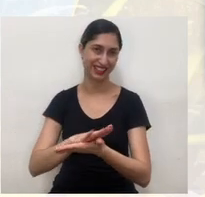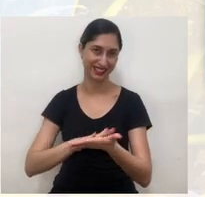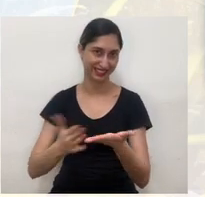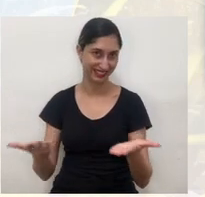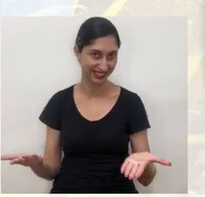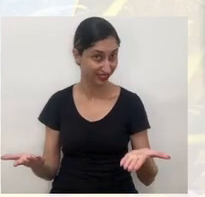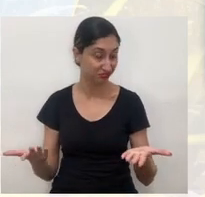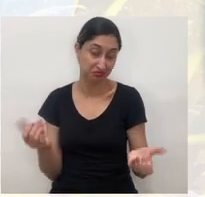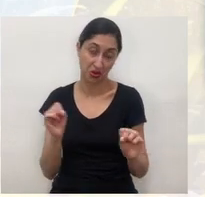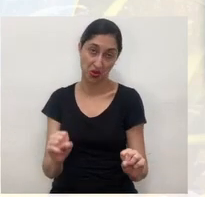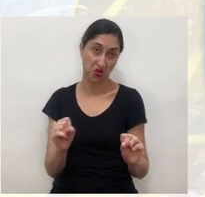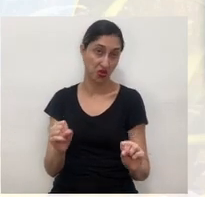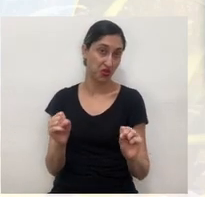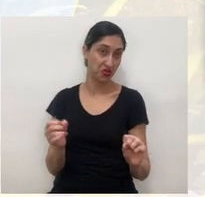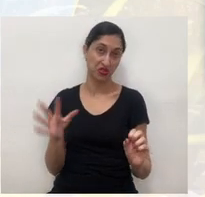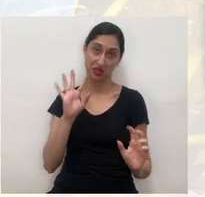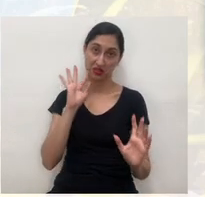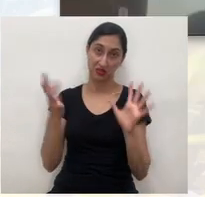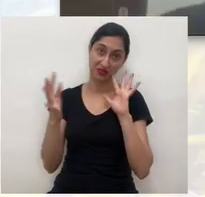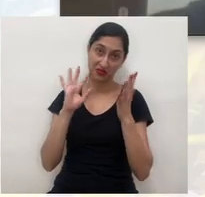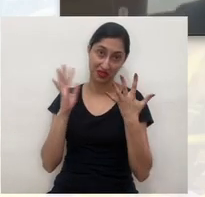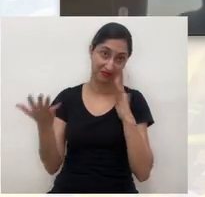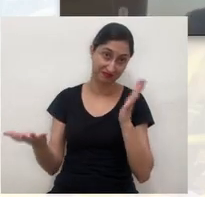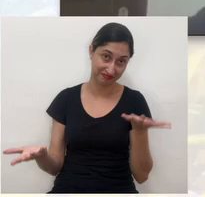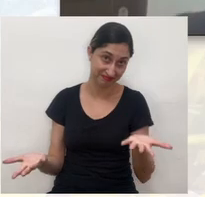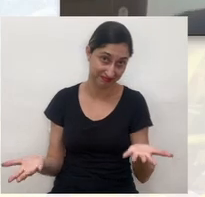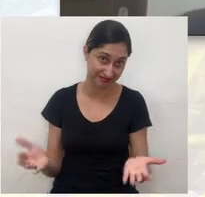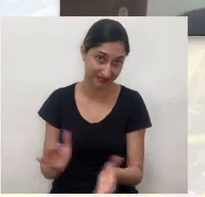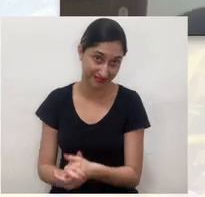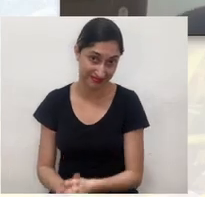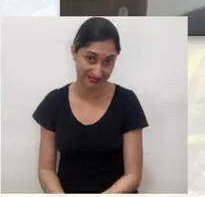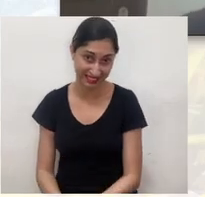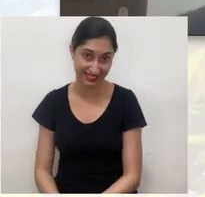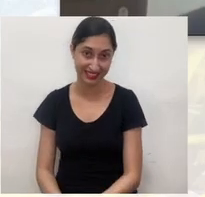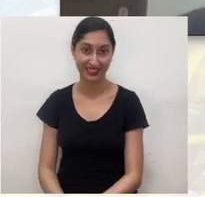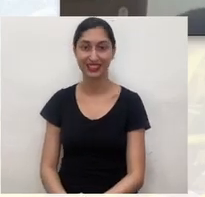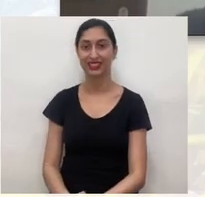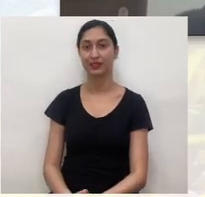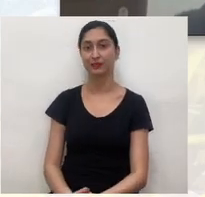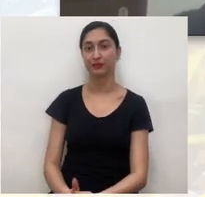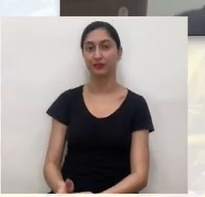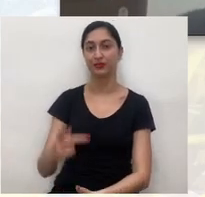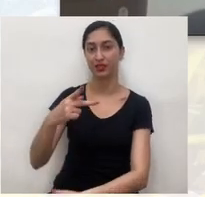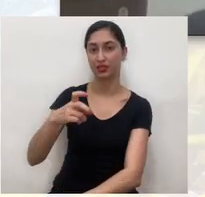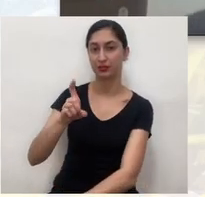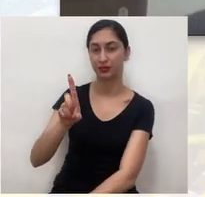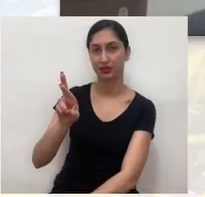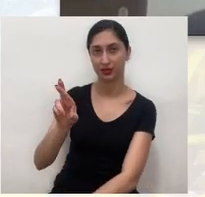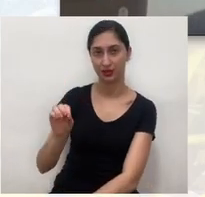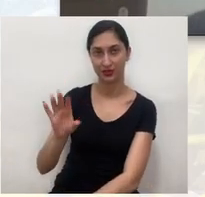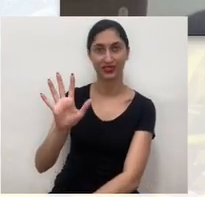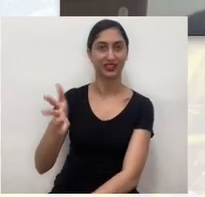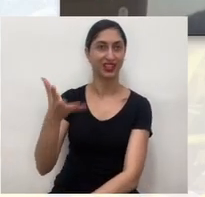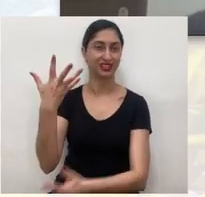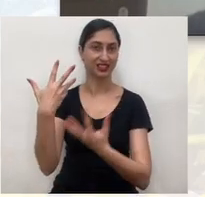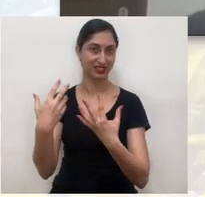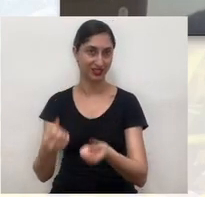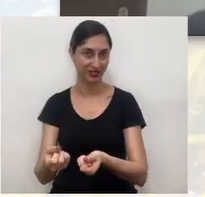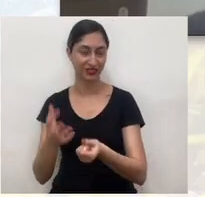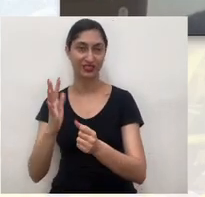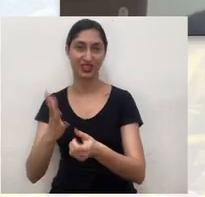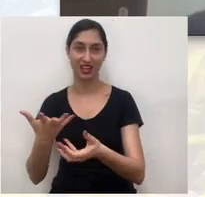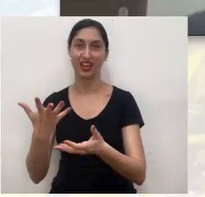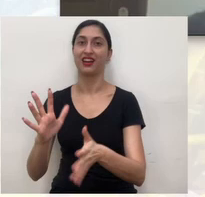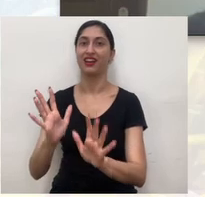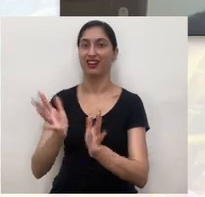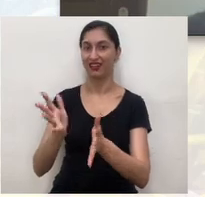solução. Mas José, o Pedro já topou muito seu convite aqui, mandou no chat que aceita